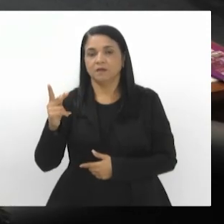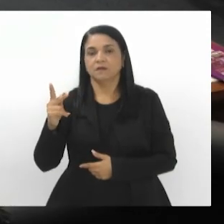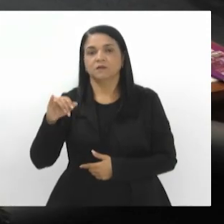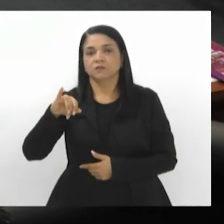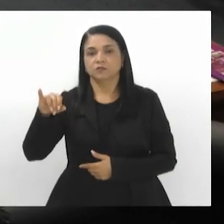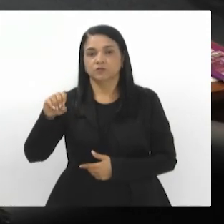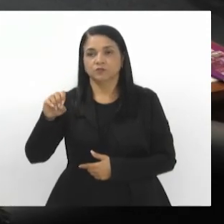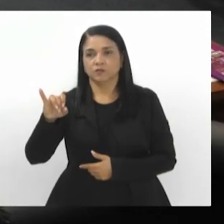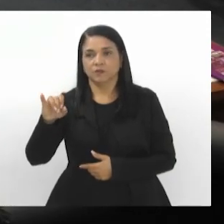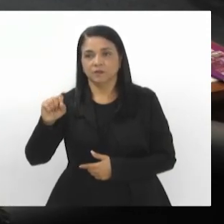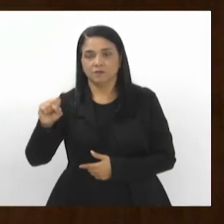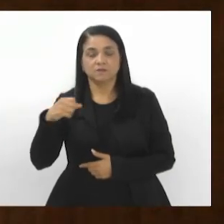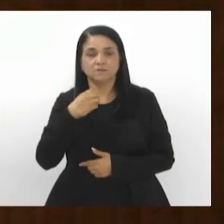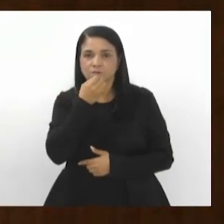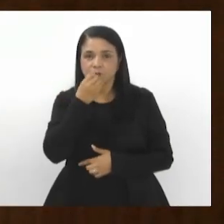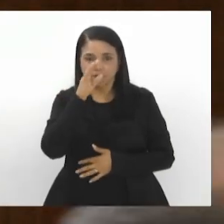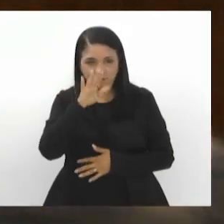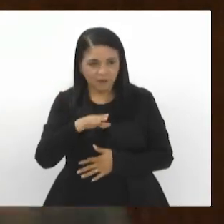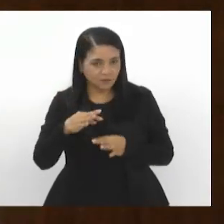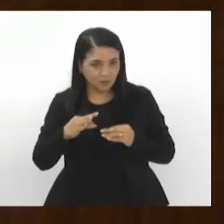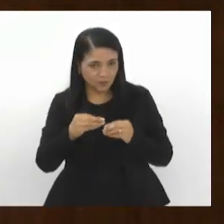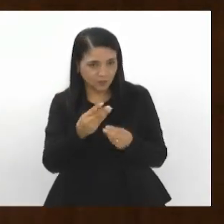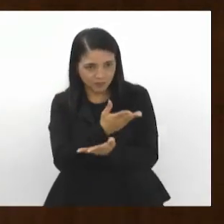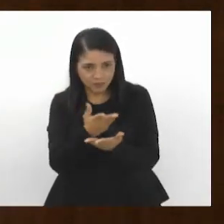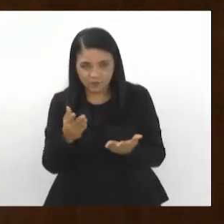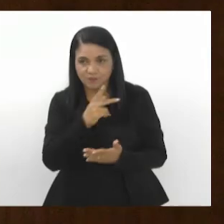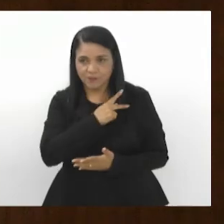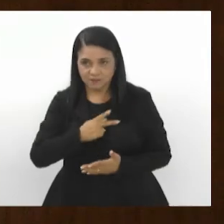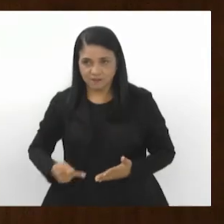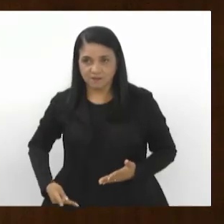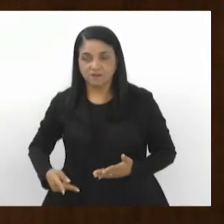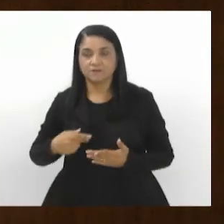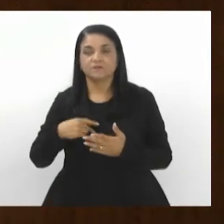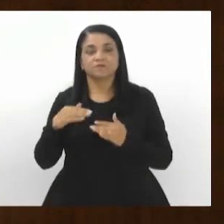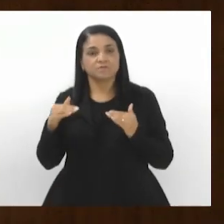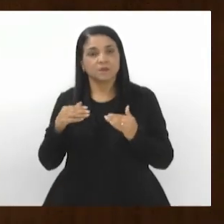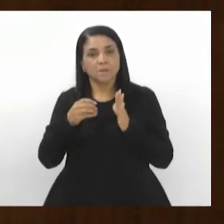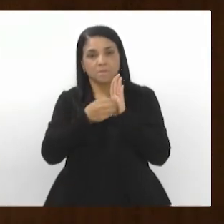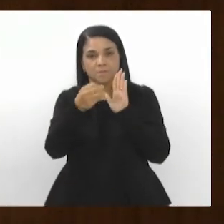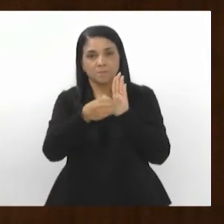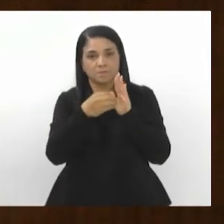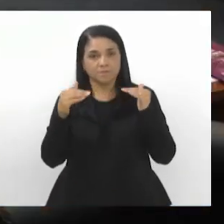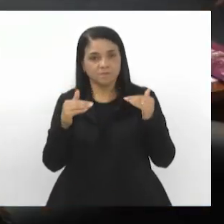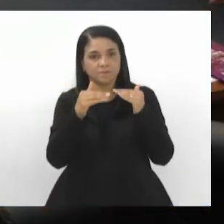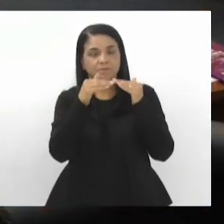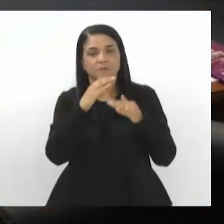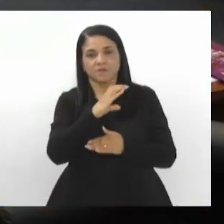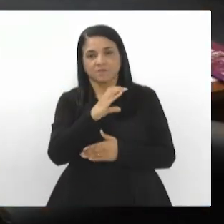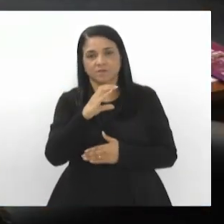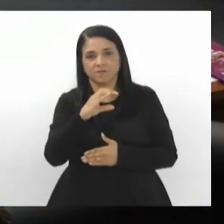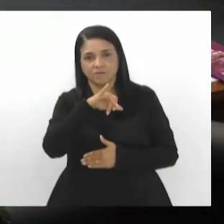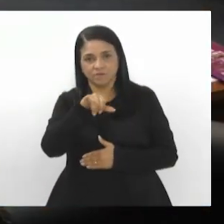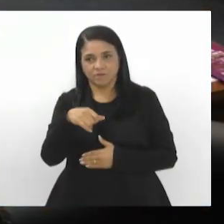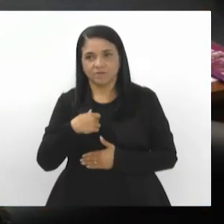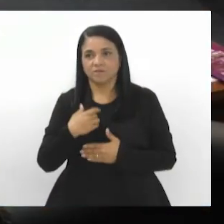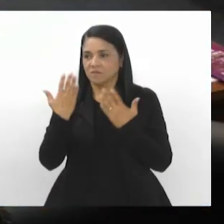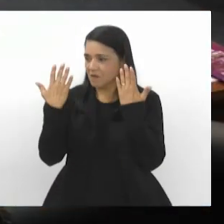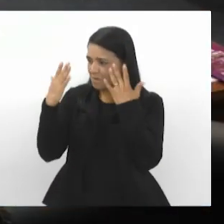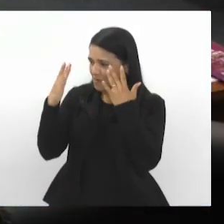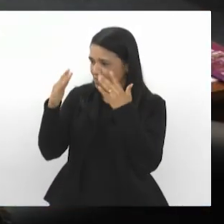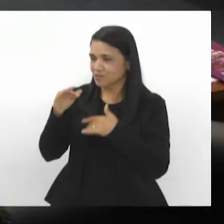Boa tarde, senhor presidente. Boa tarde a todos e todas. Parecer favorável ao CCJ. Parabéns, meu irmão, Rafael Nobre.